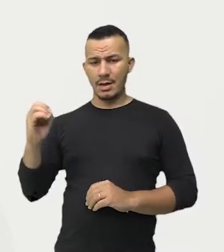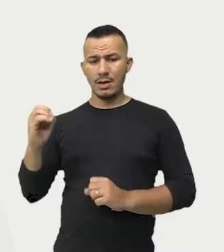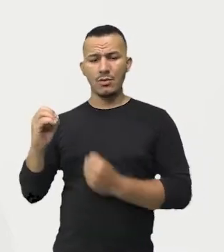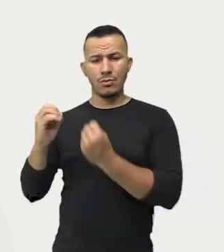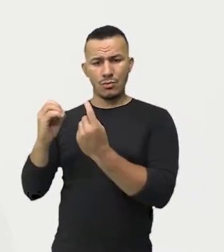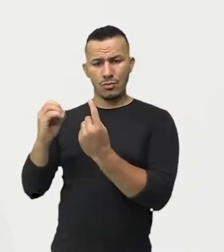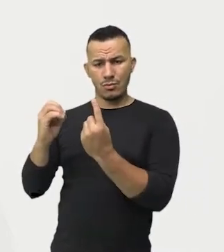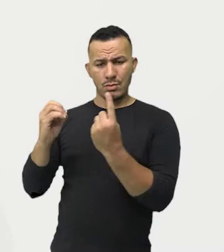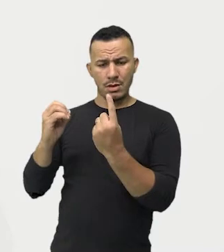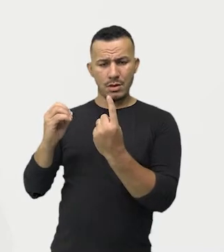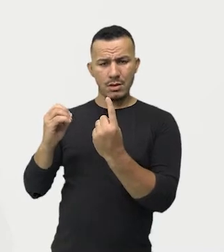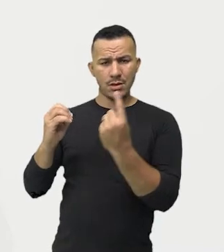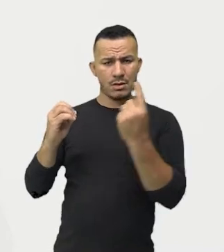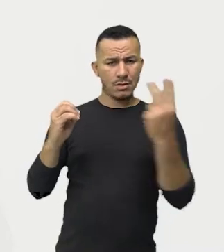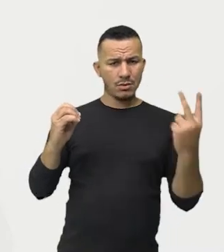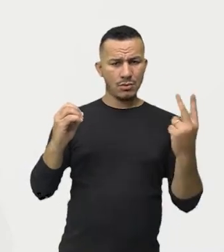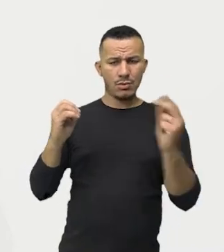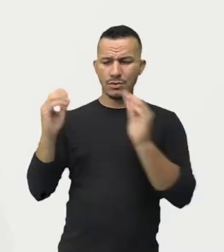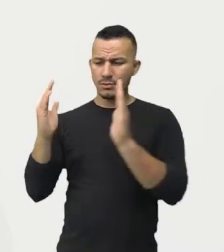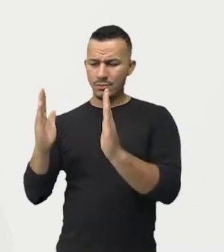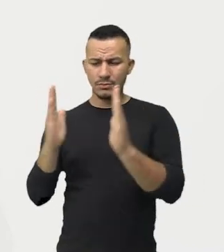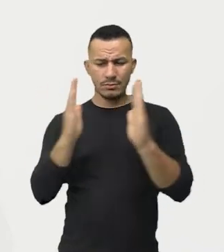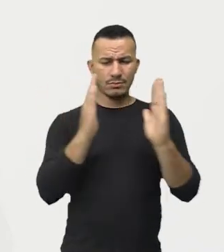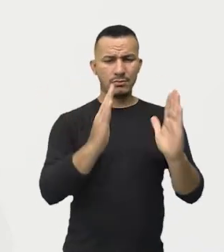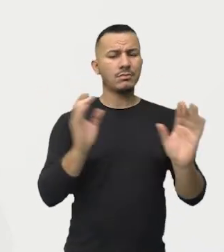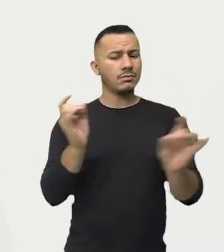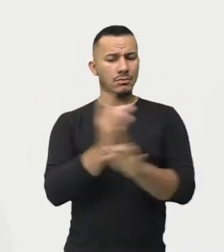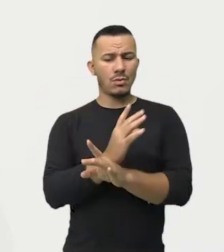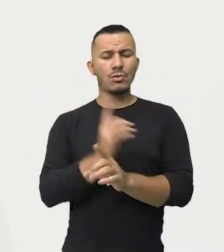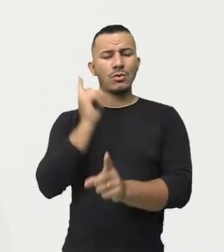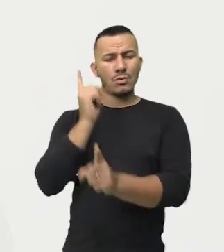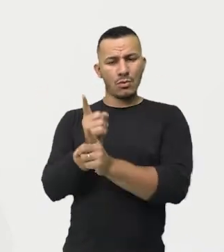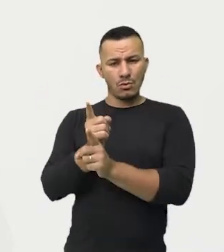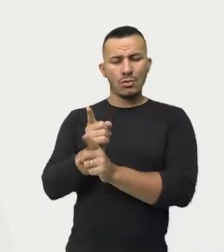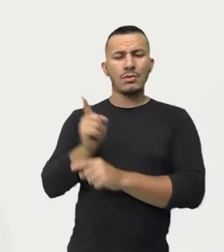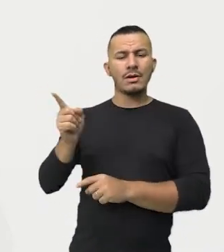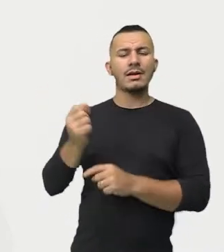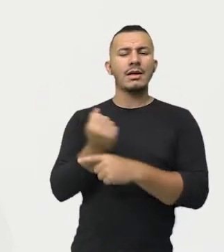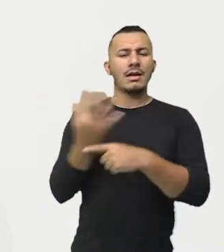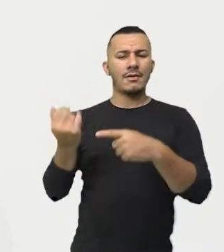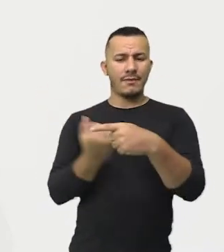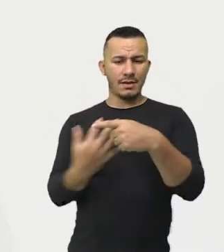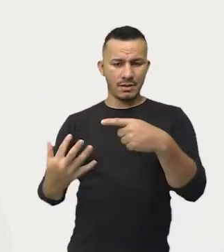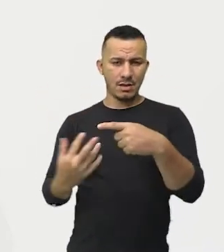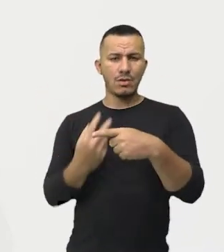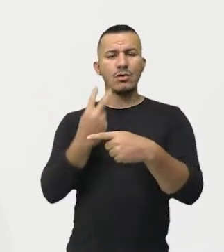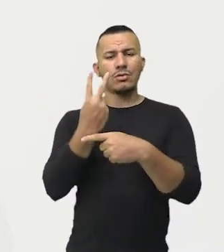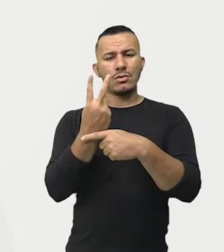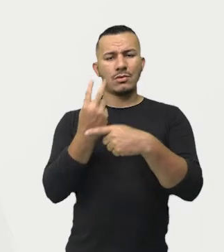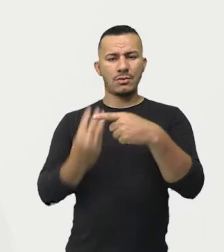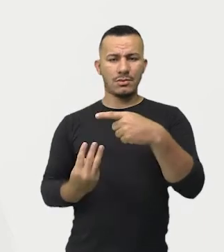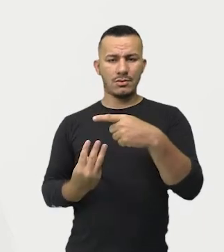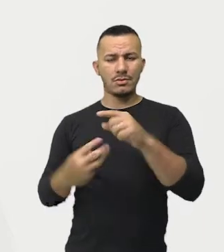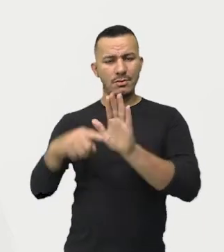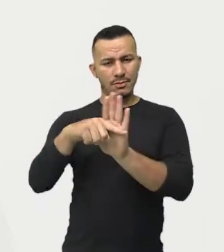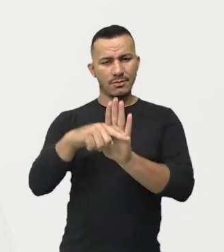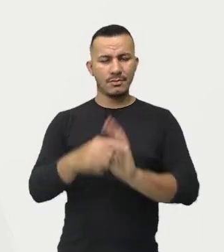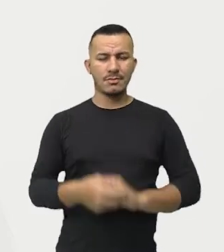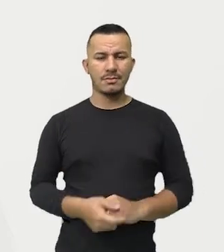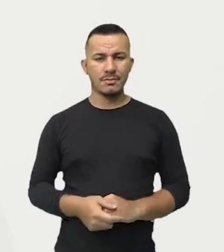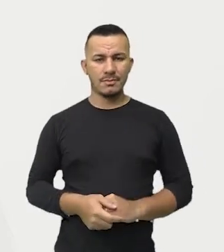parte, 2 partes. Ó. Pronto, chegamos então na fração, na representação da fração menos